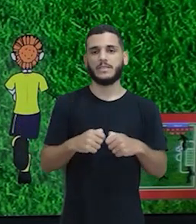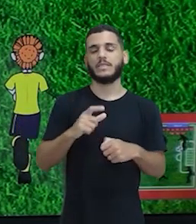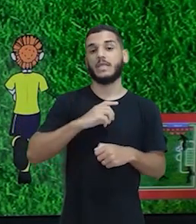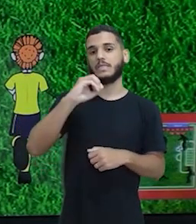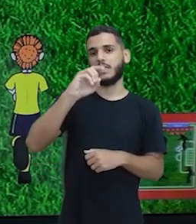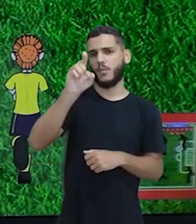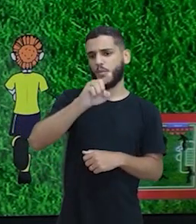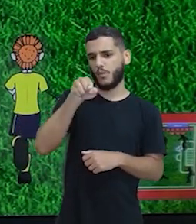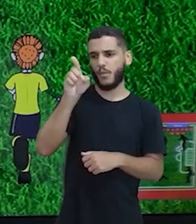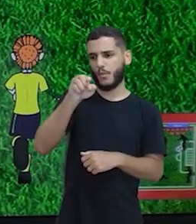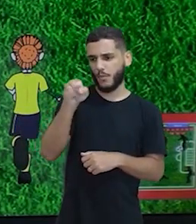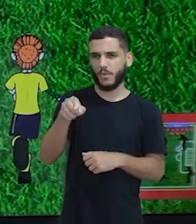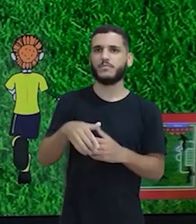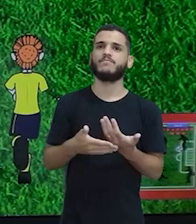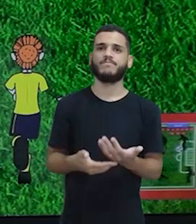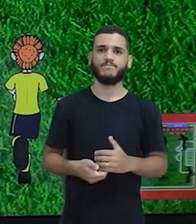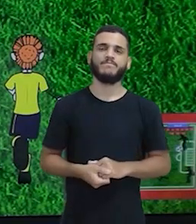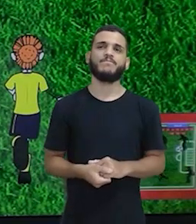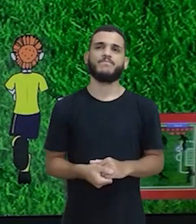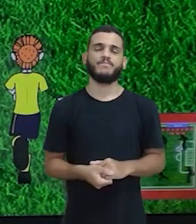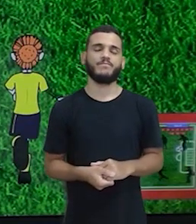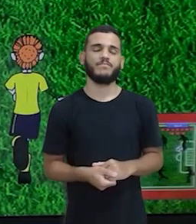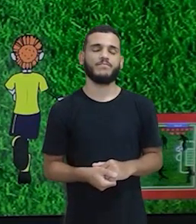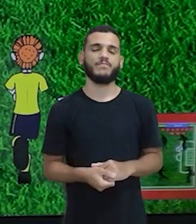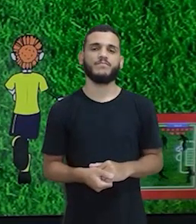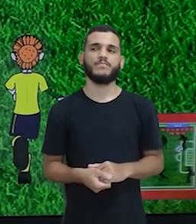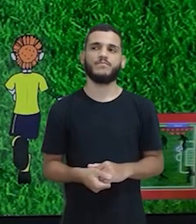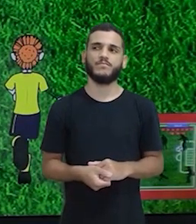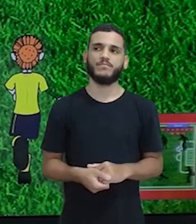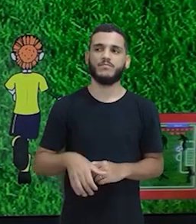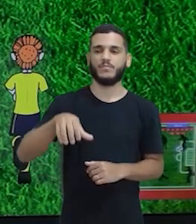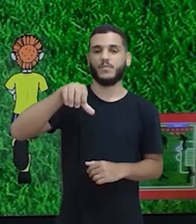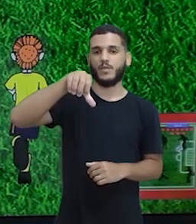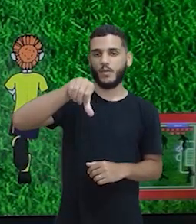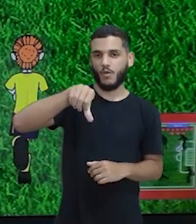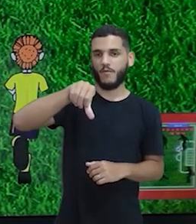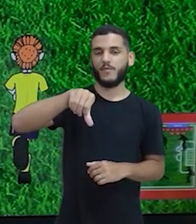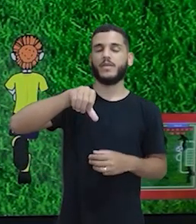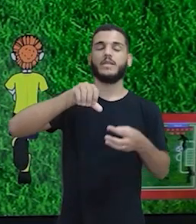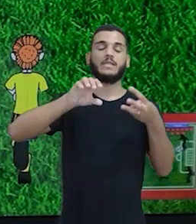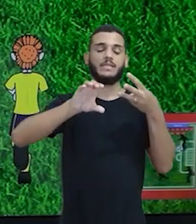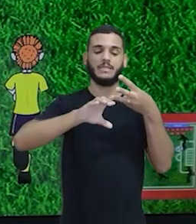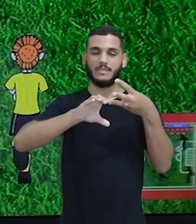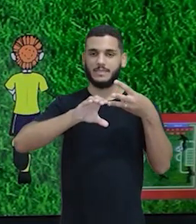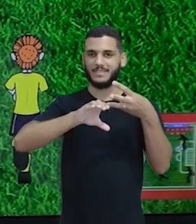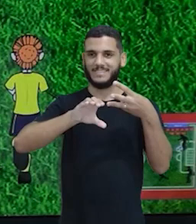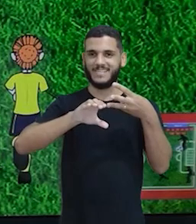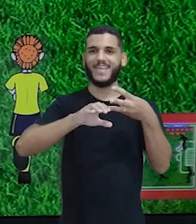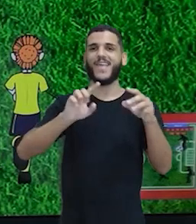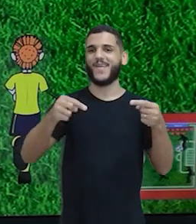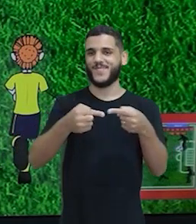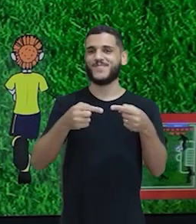do 900 com zerinho do 100 aí fica 9 letras